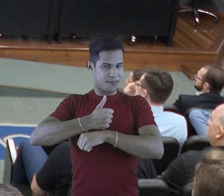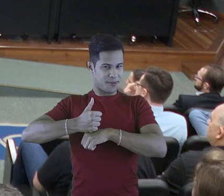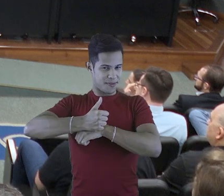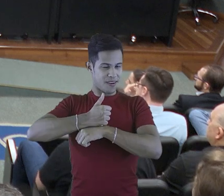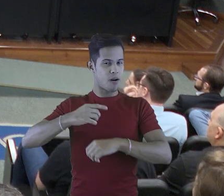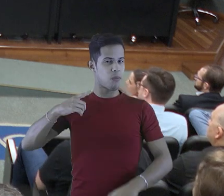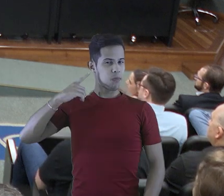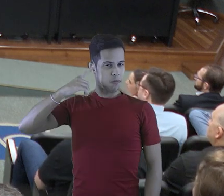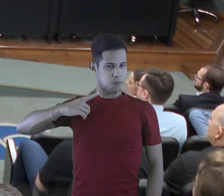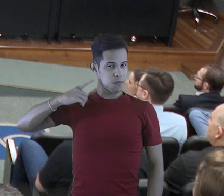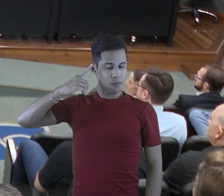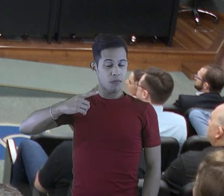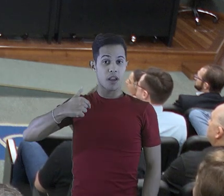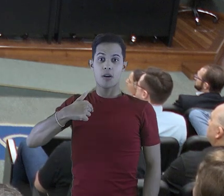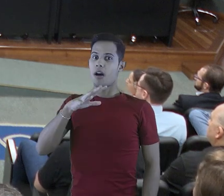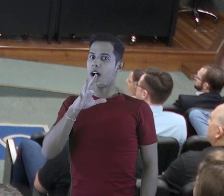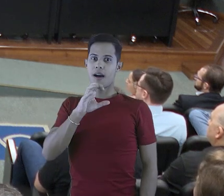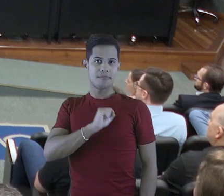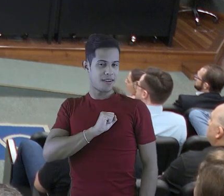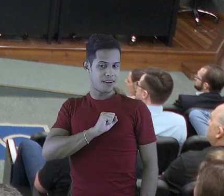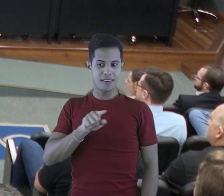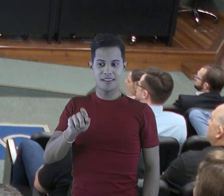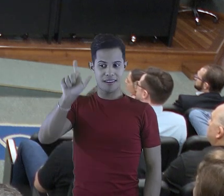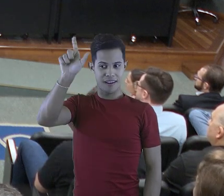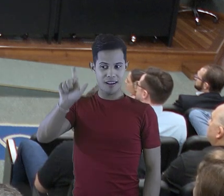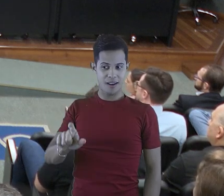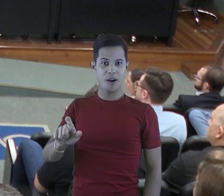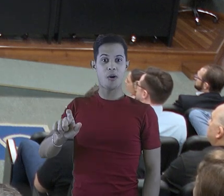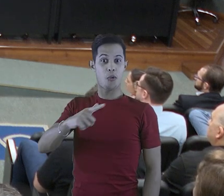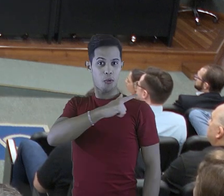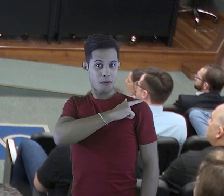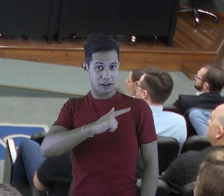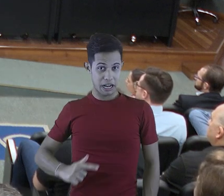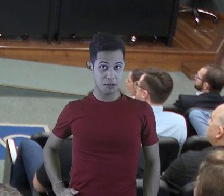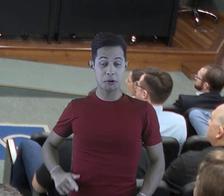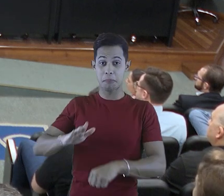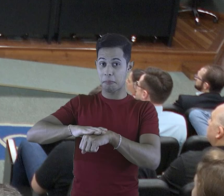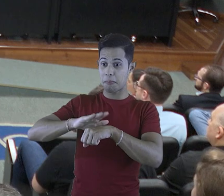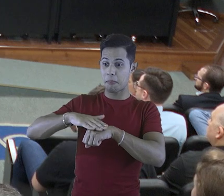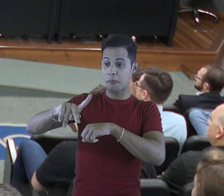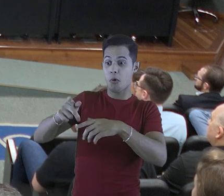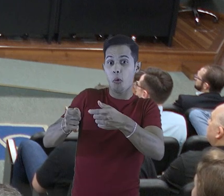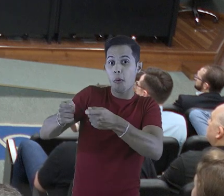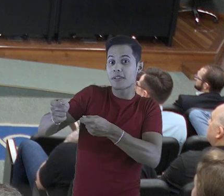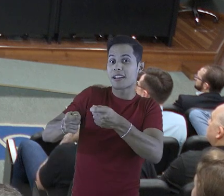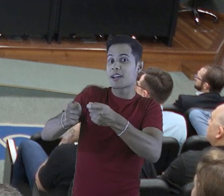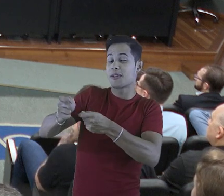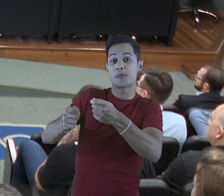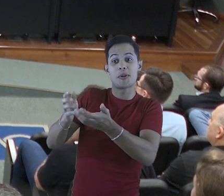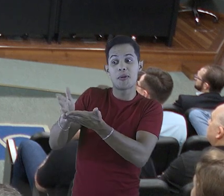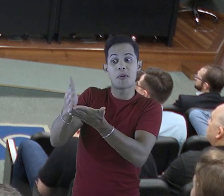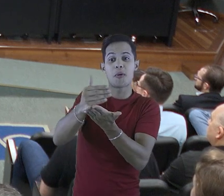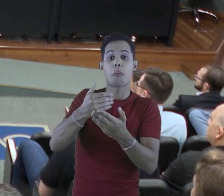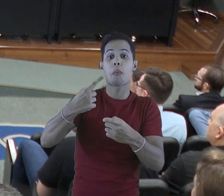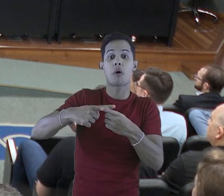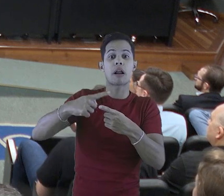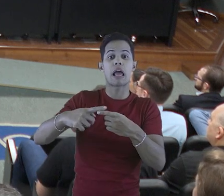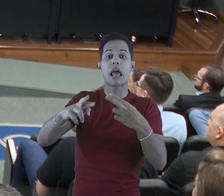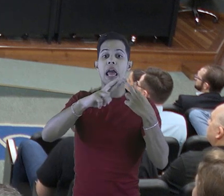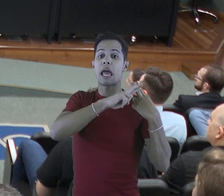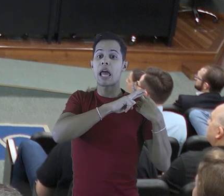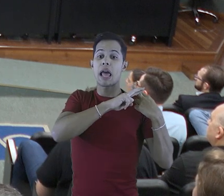governador como controlador de dados, porque ele é responsável e